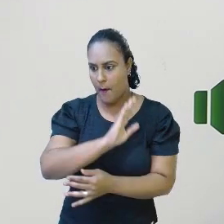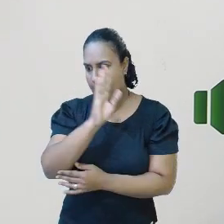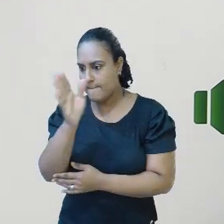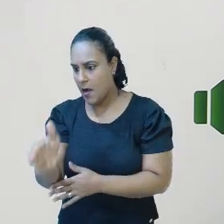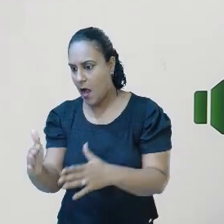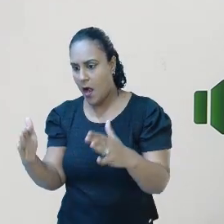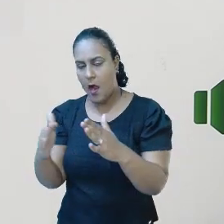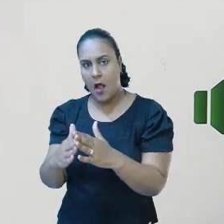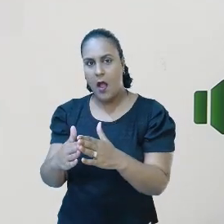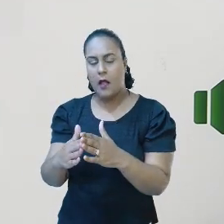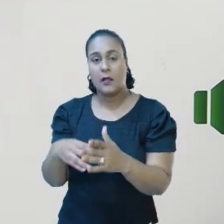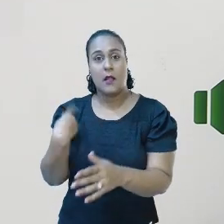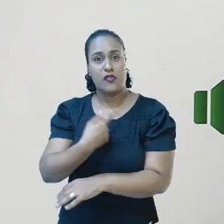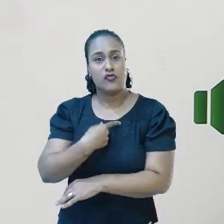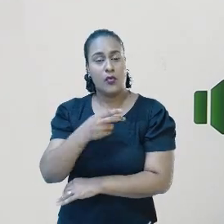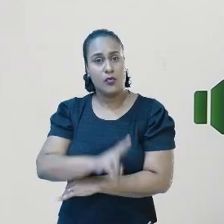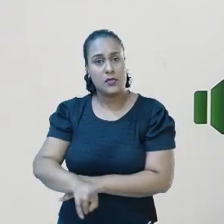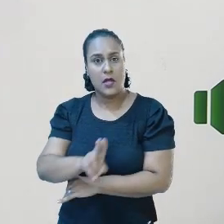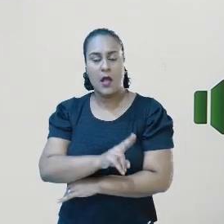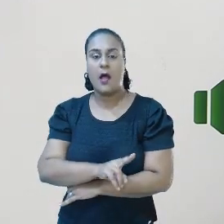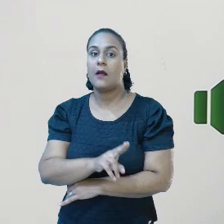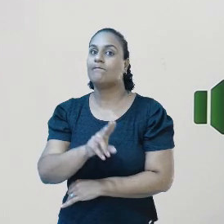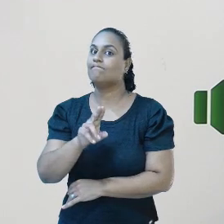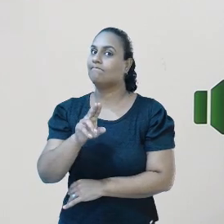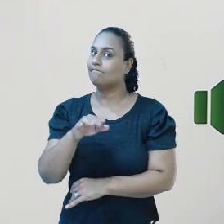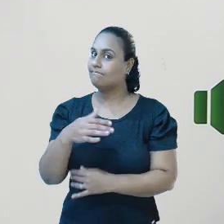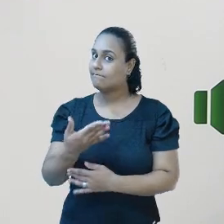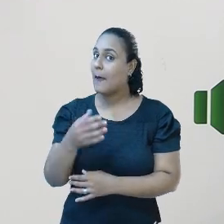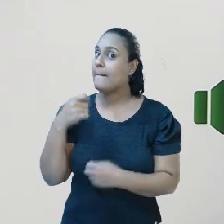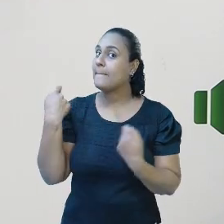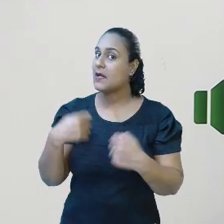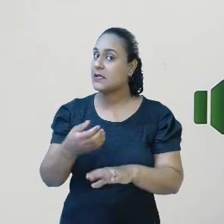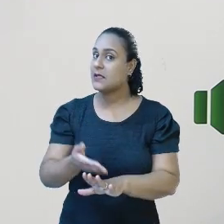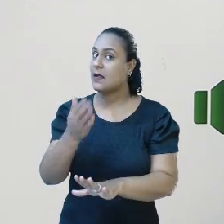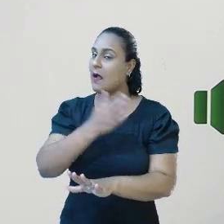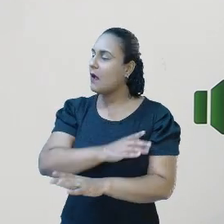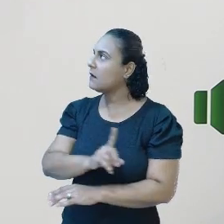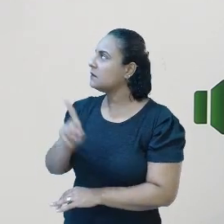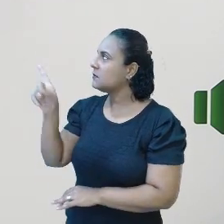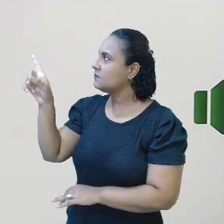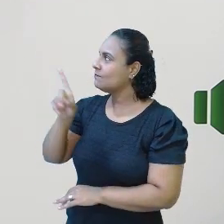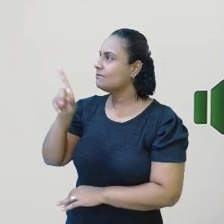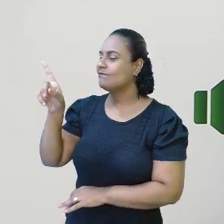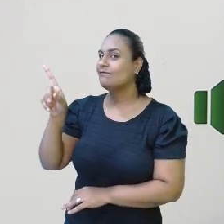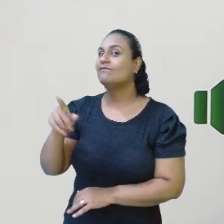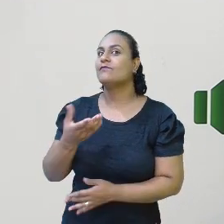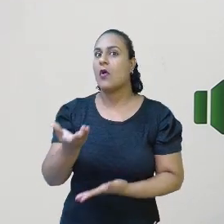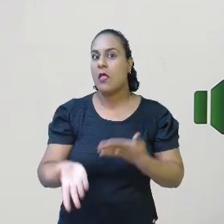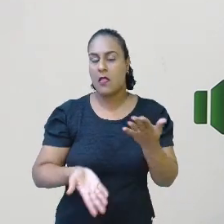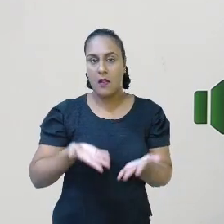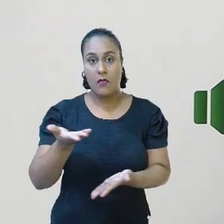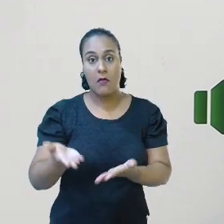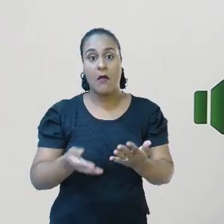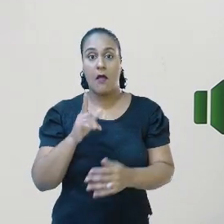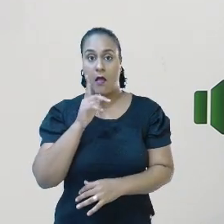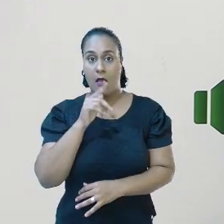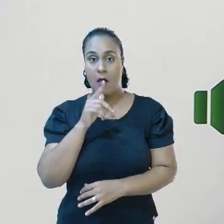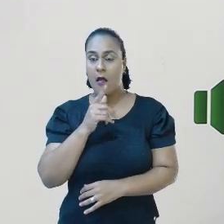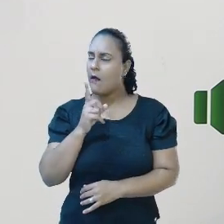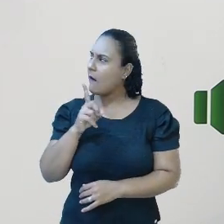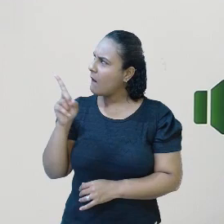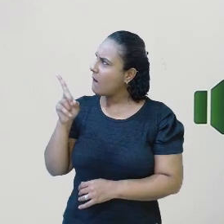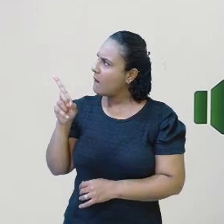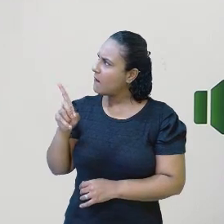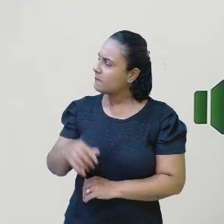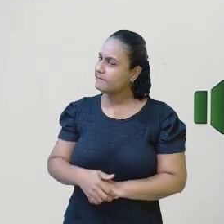pronta para o consumo se não tivesse essa estação de tratamento. Nessa estação de tratamento